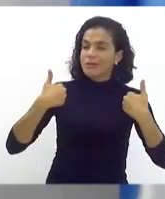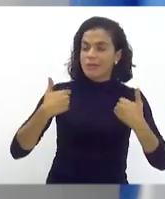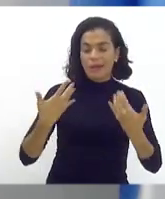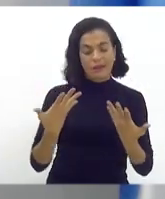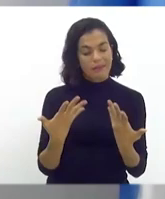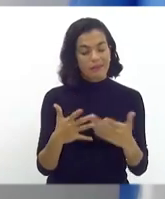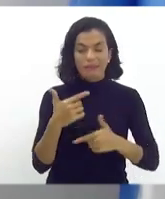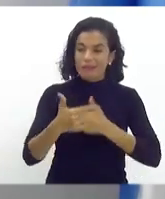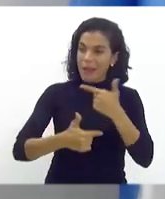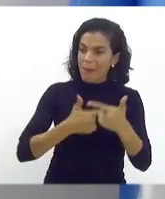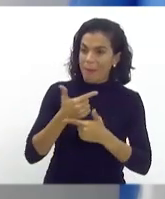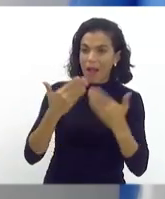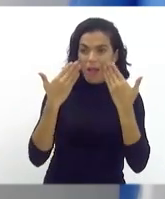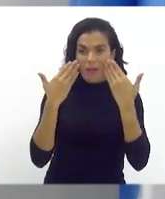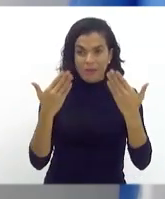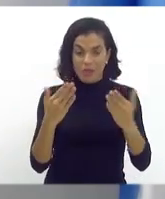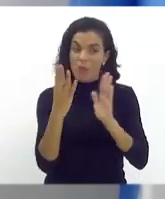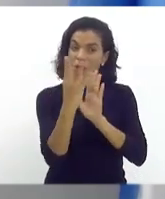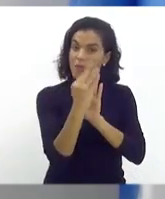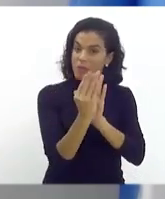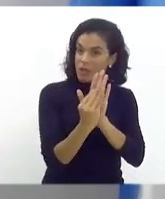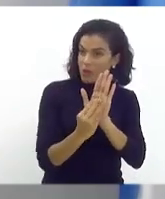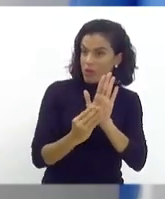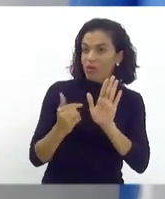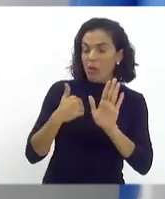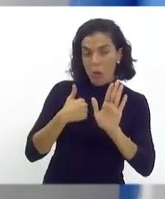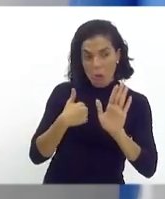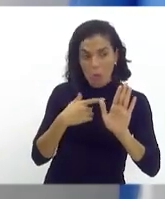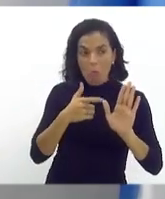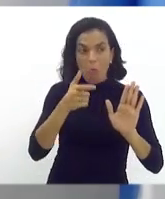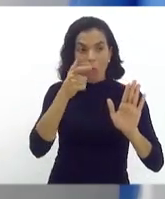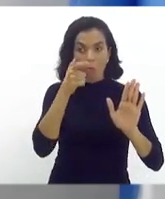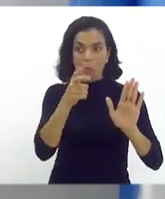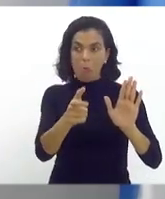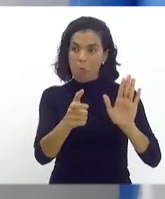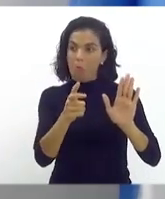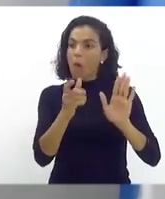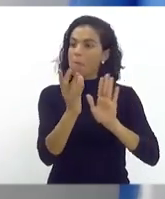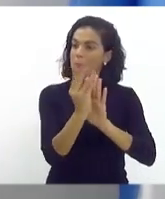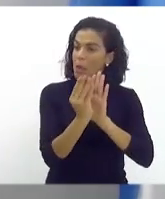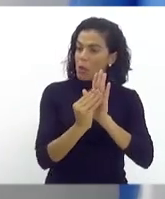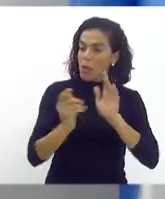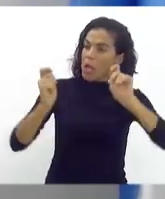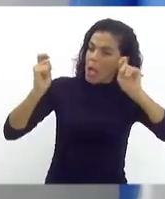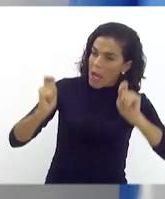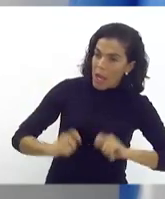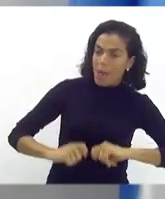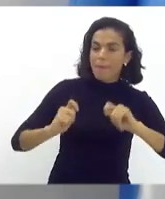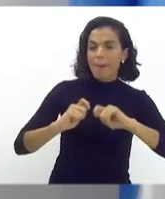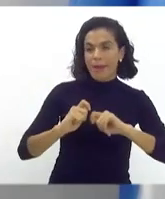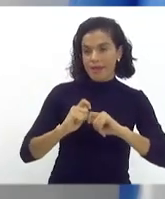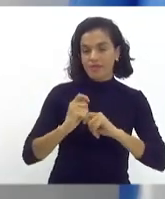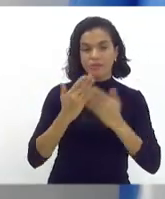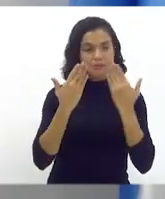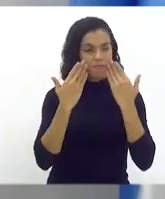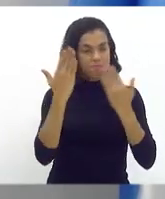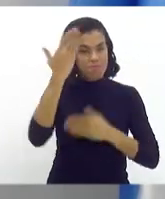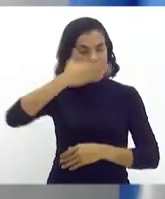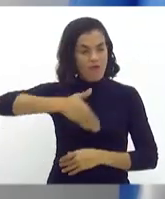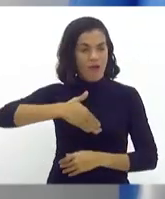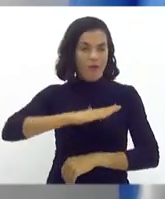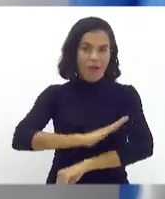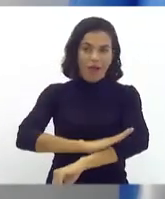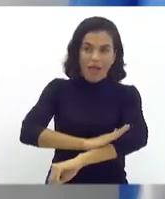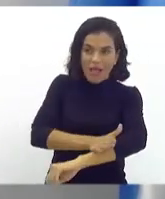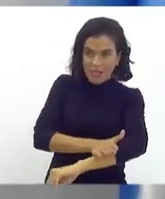disposto aqui com a metodologia que eu reconheço como uma metodologia capaz de nos demonstrar o